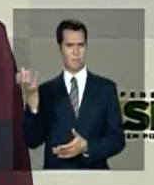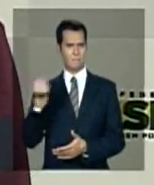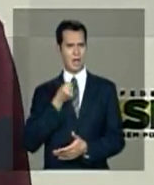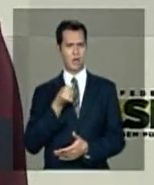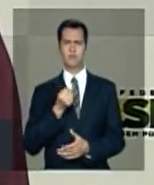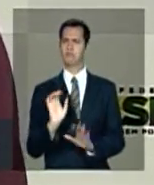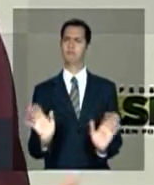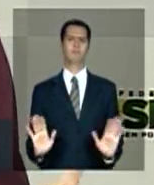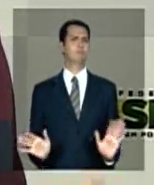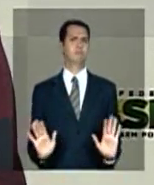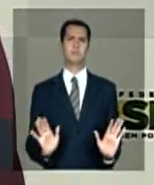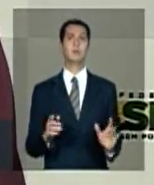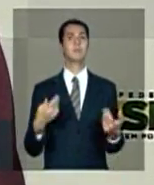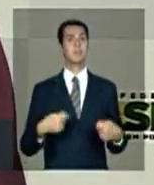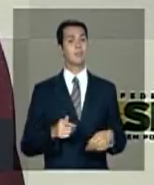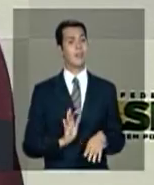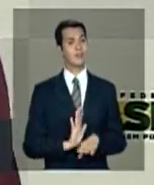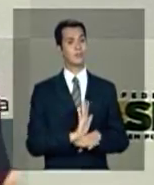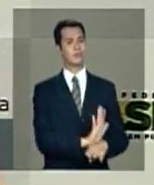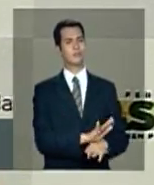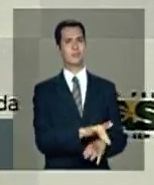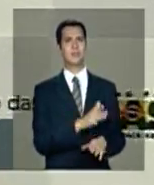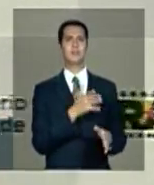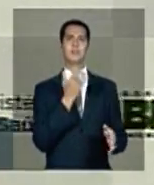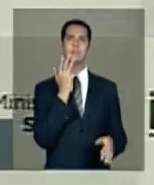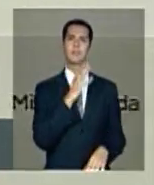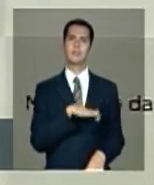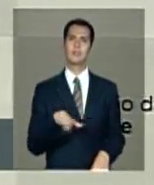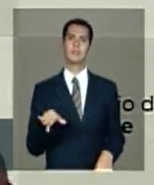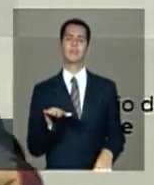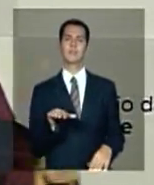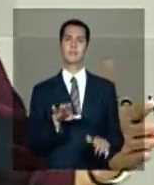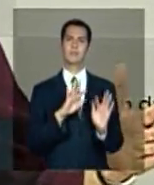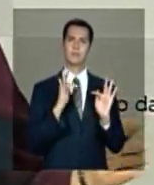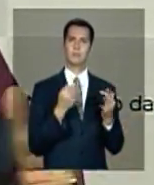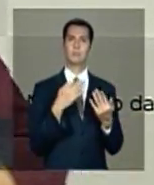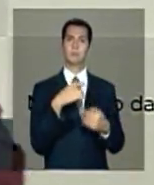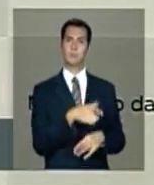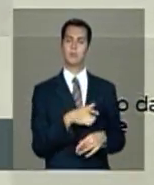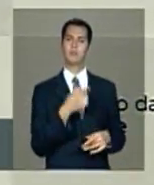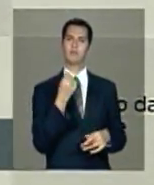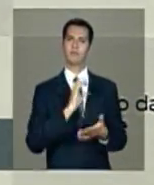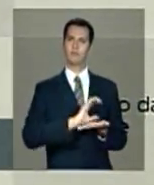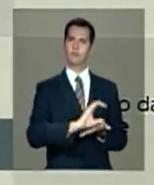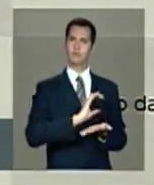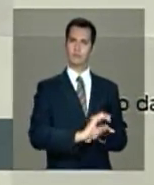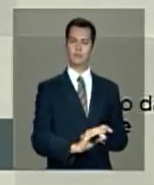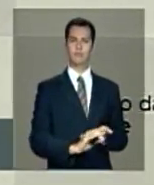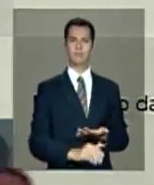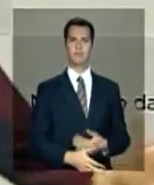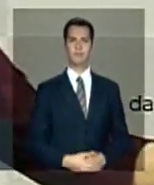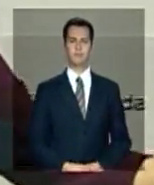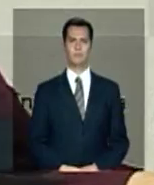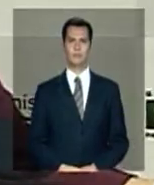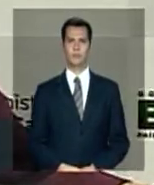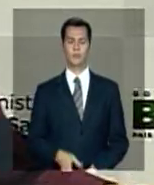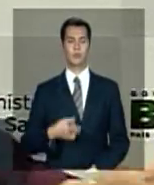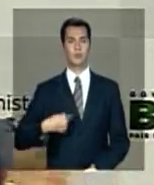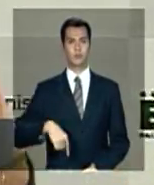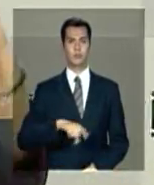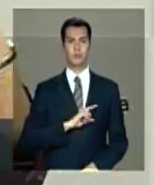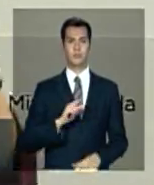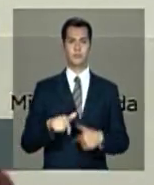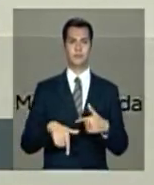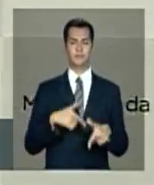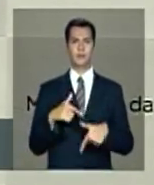rede cegonha E isso se dá num processo Universal nós tratamos universalmente